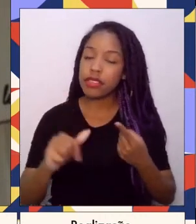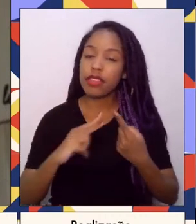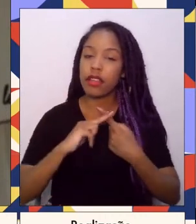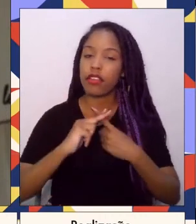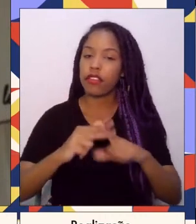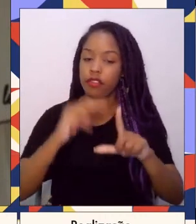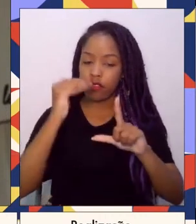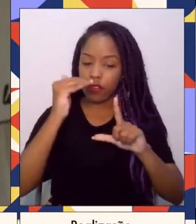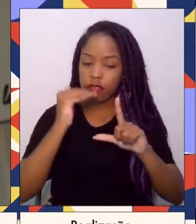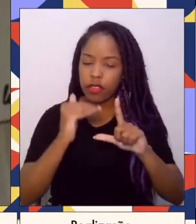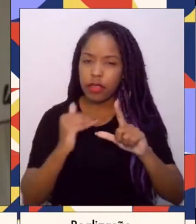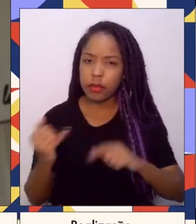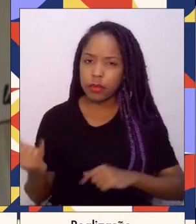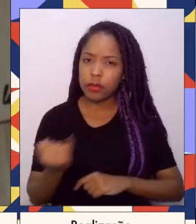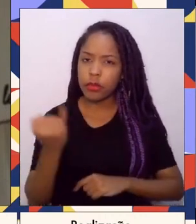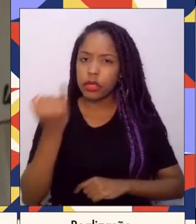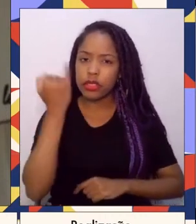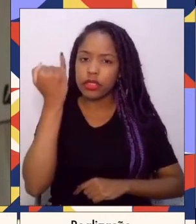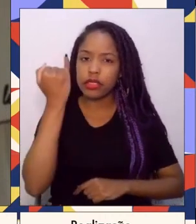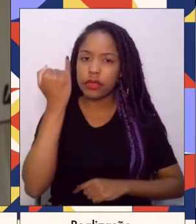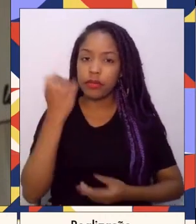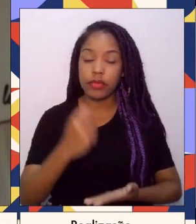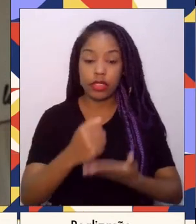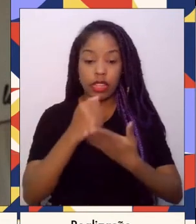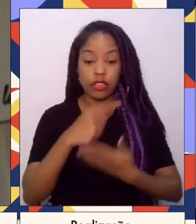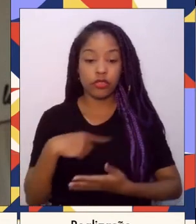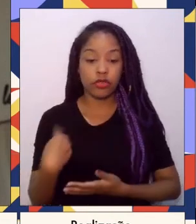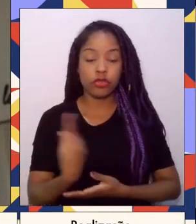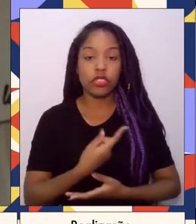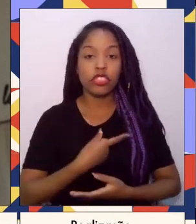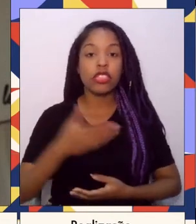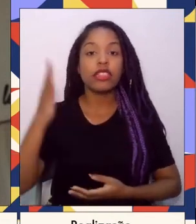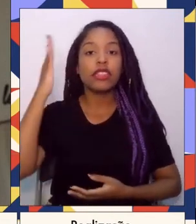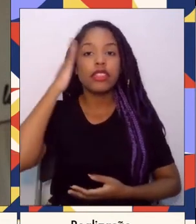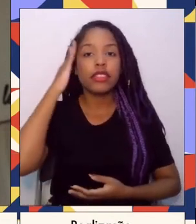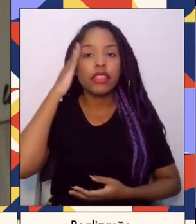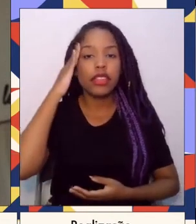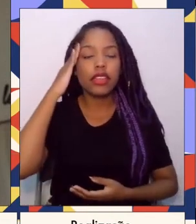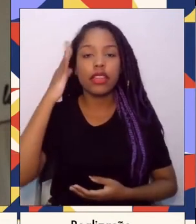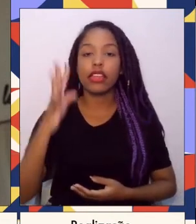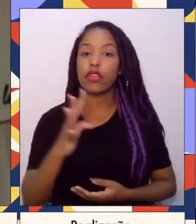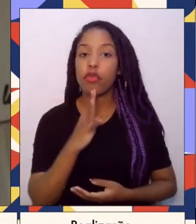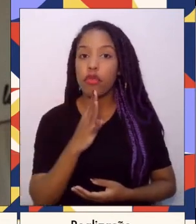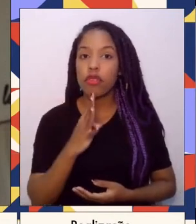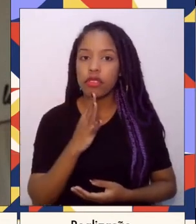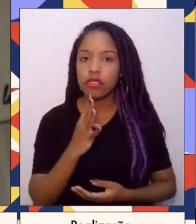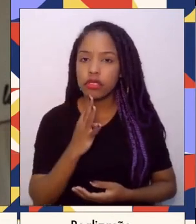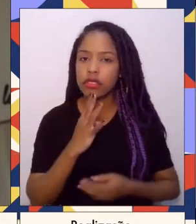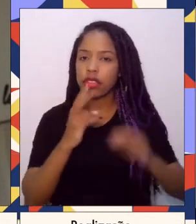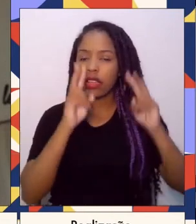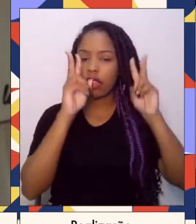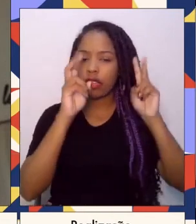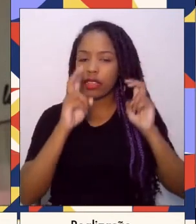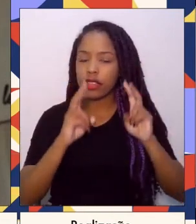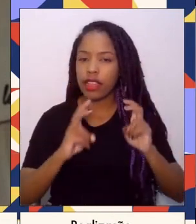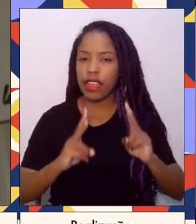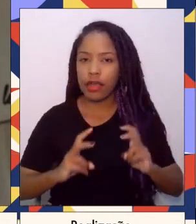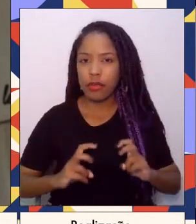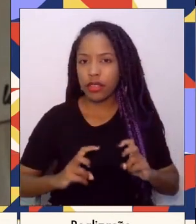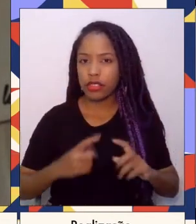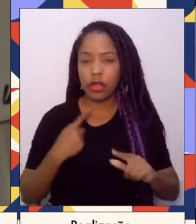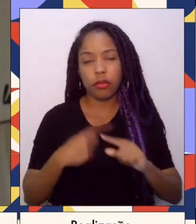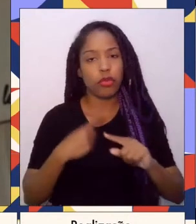que fez com que a gente tomasse consciência de altas que não estariam nas grandes e nas tradicionais